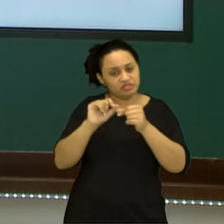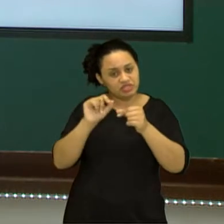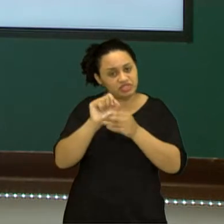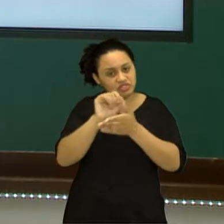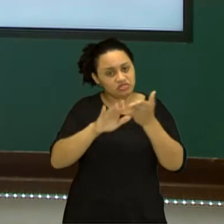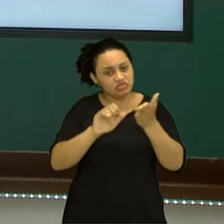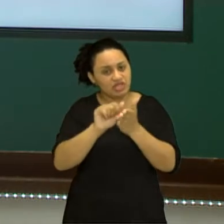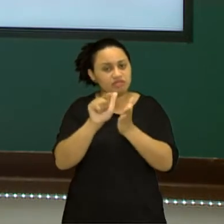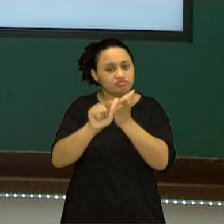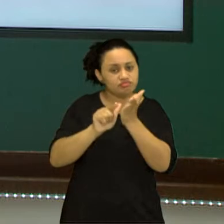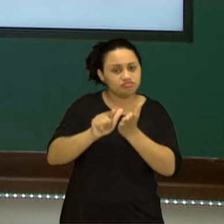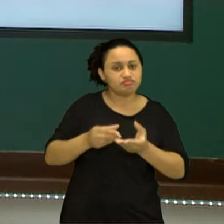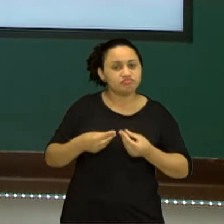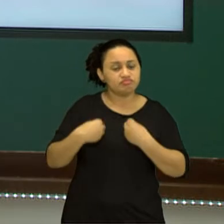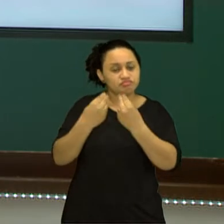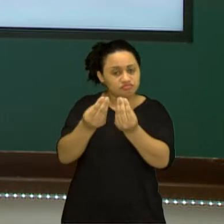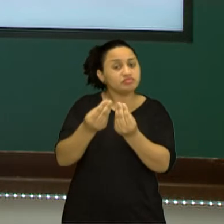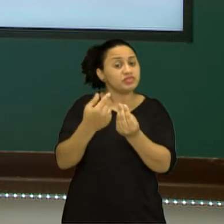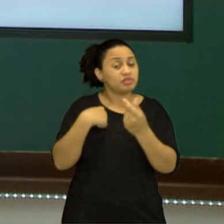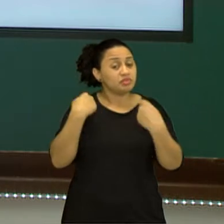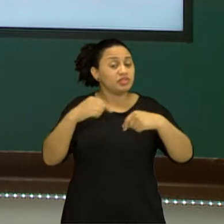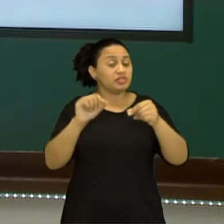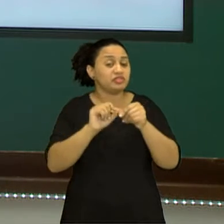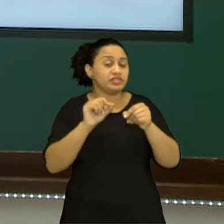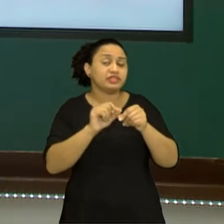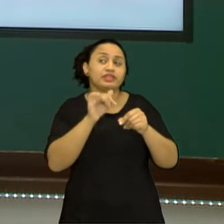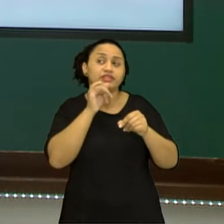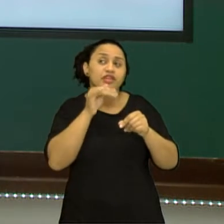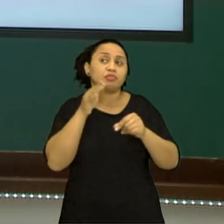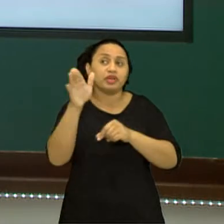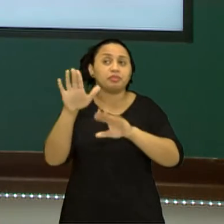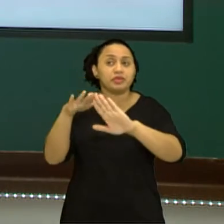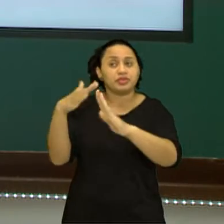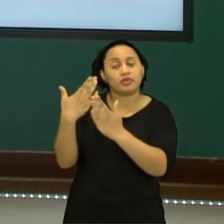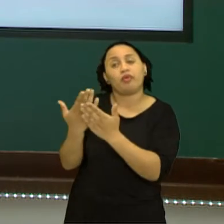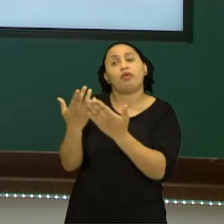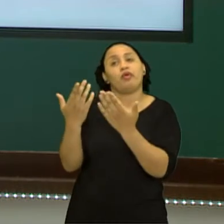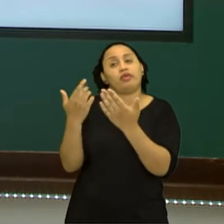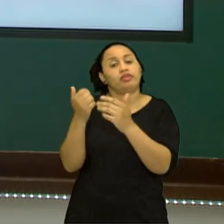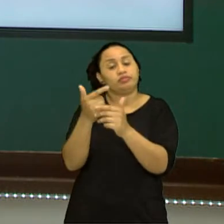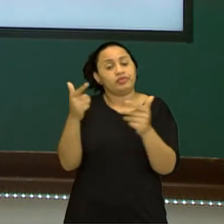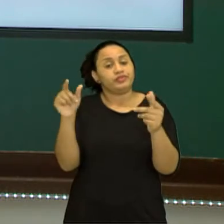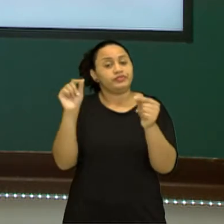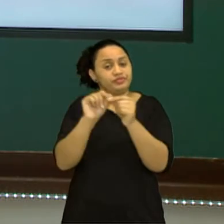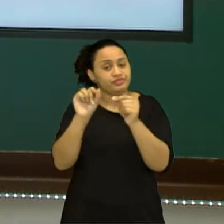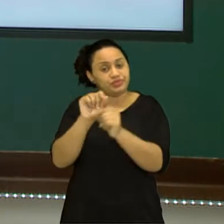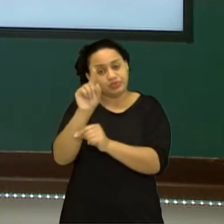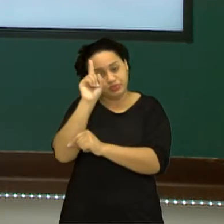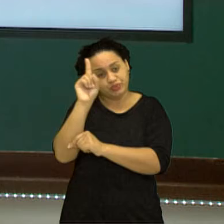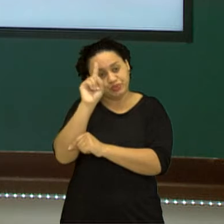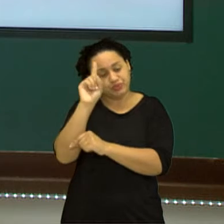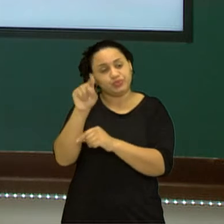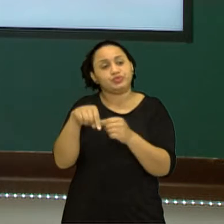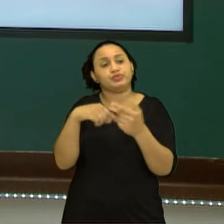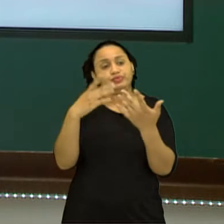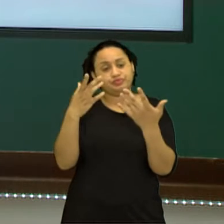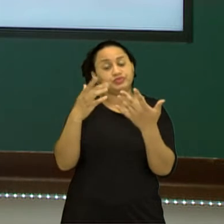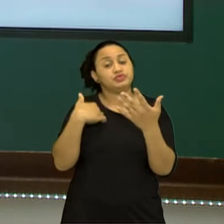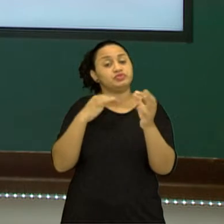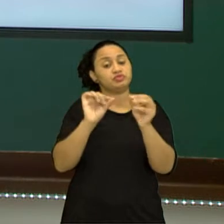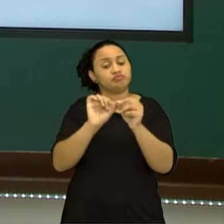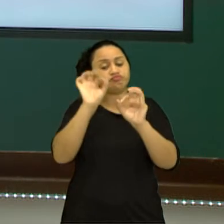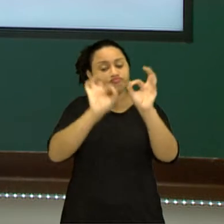que nós temos que fazer, por exemplo, frequentar o colégio, né? É algo que a gente faz diariamente. Então faça